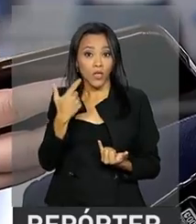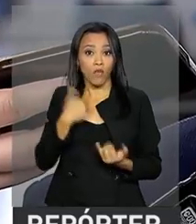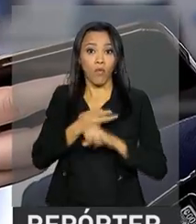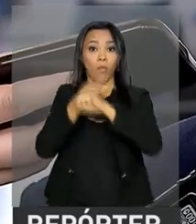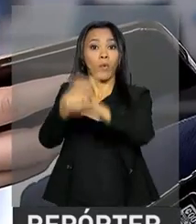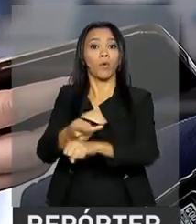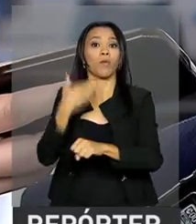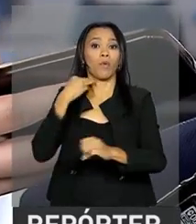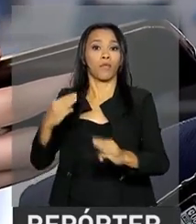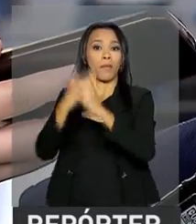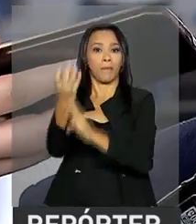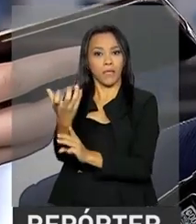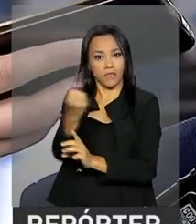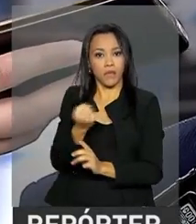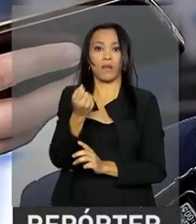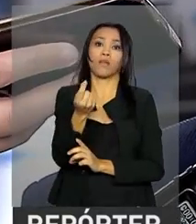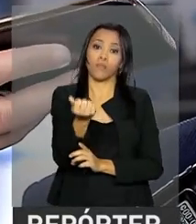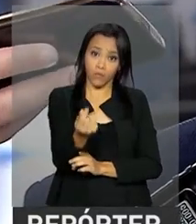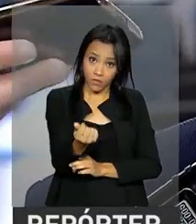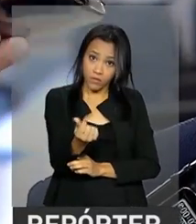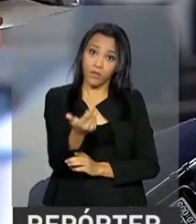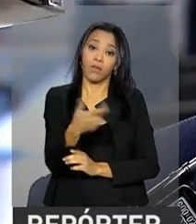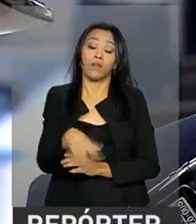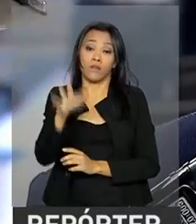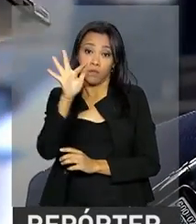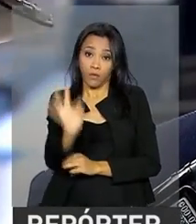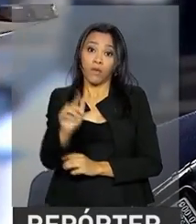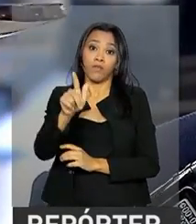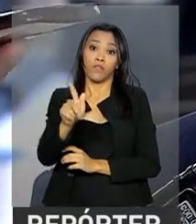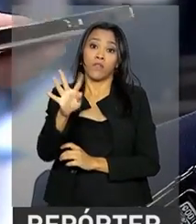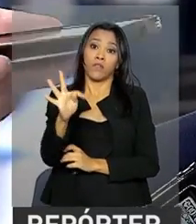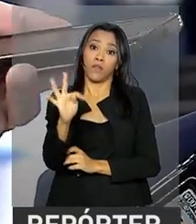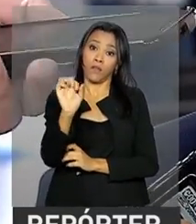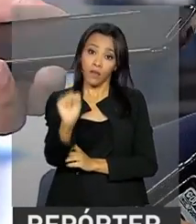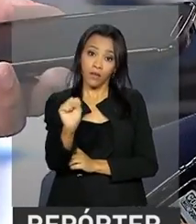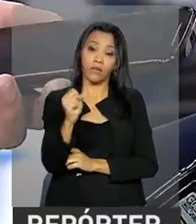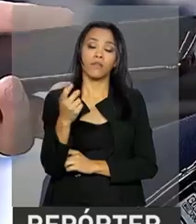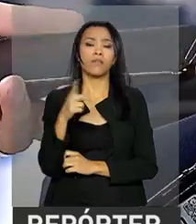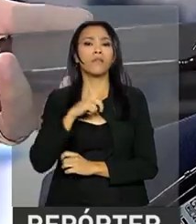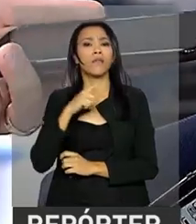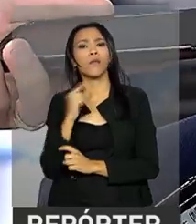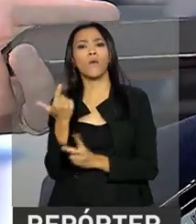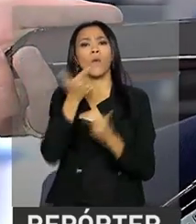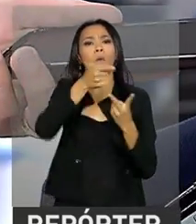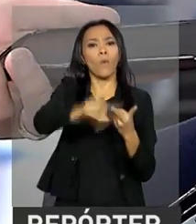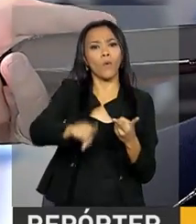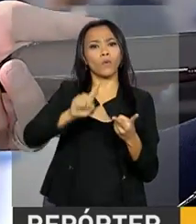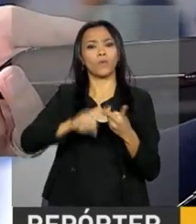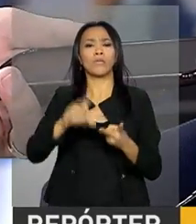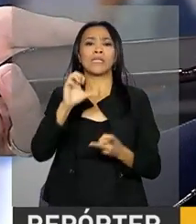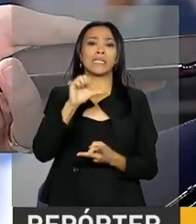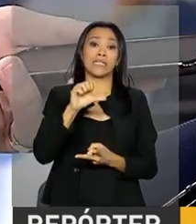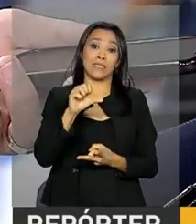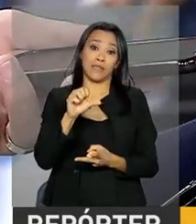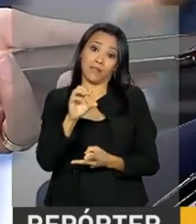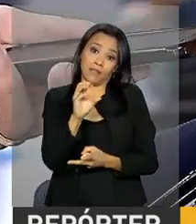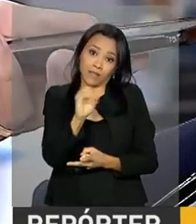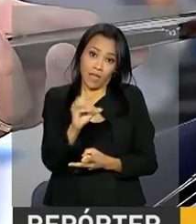o seu o seu recebimento né do do do FGTS Então tem um canal também o 0800